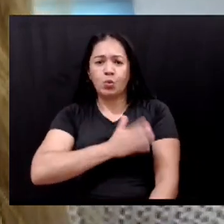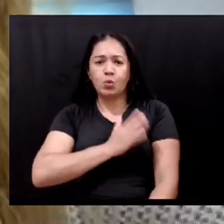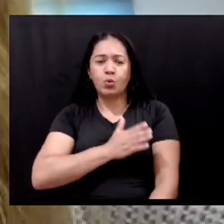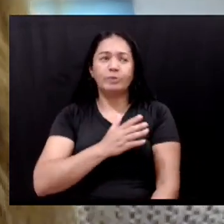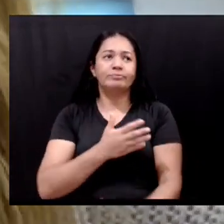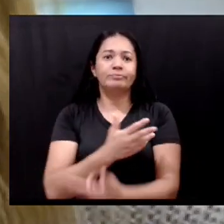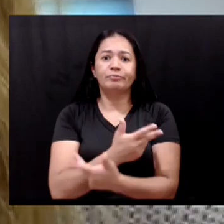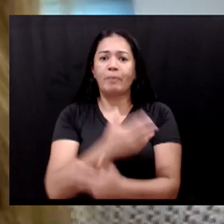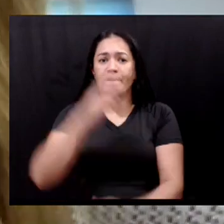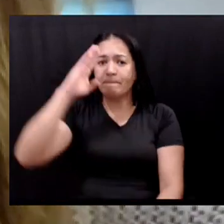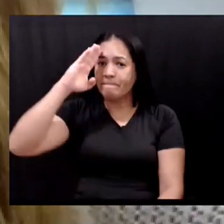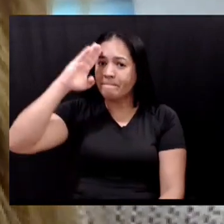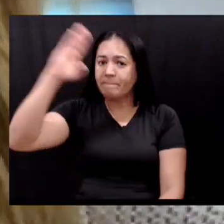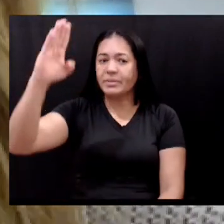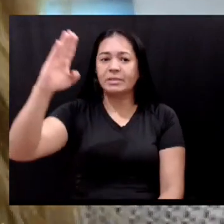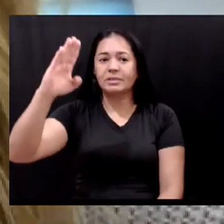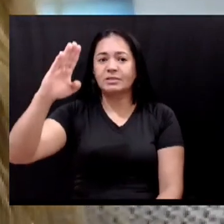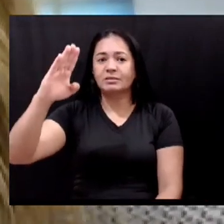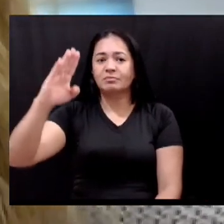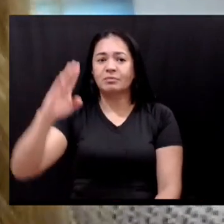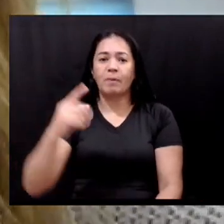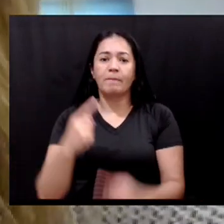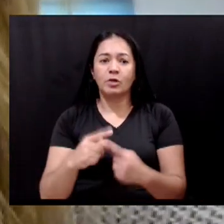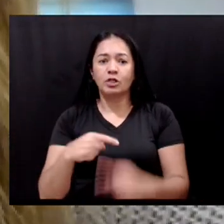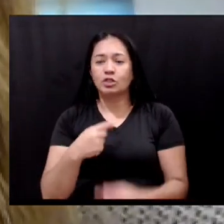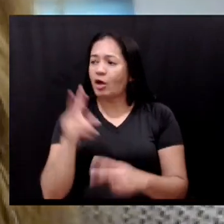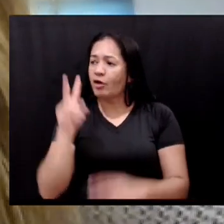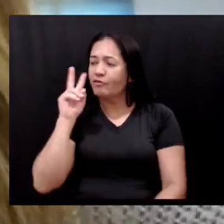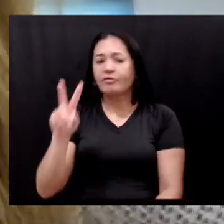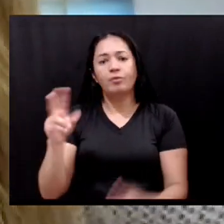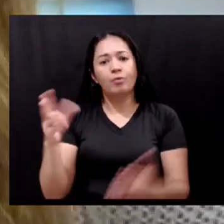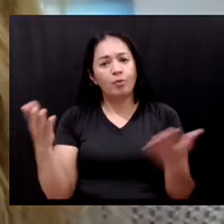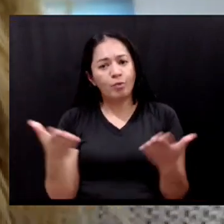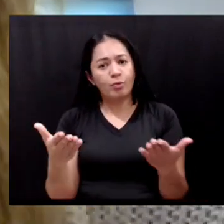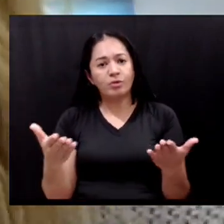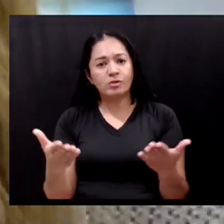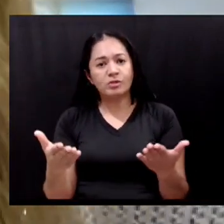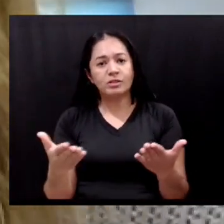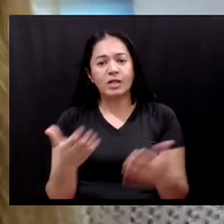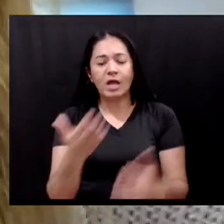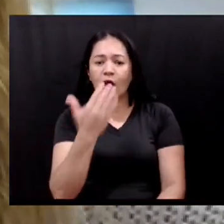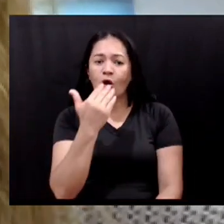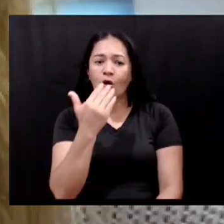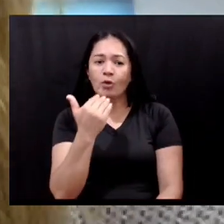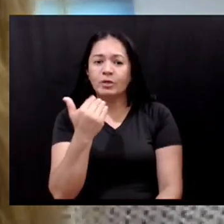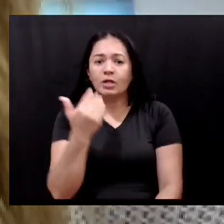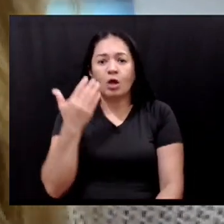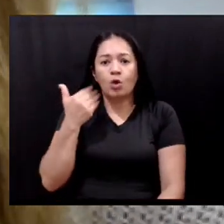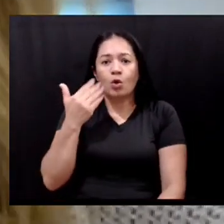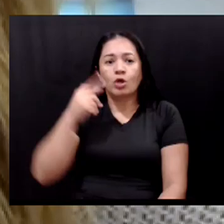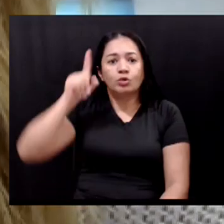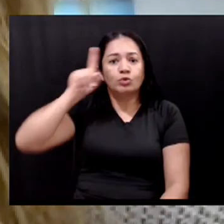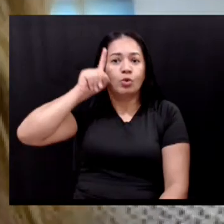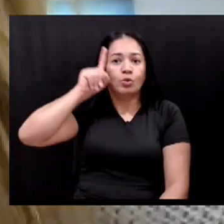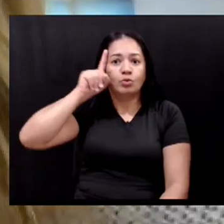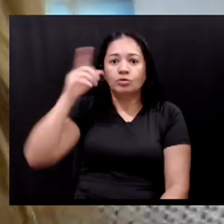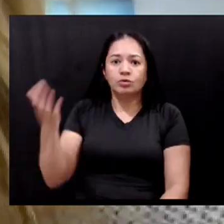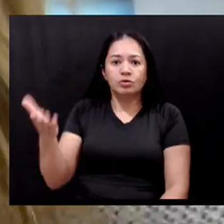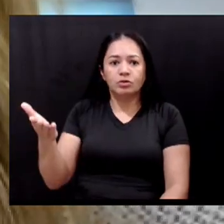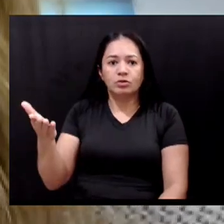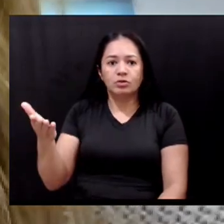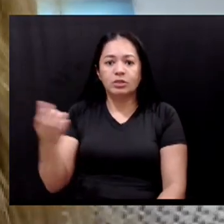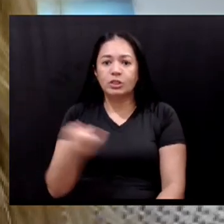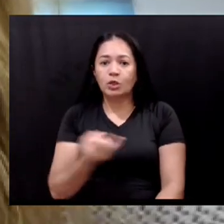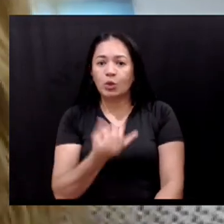em excesso. O que a gente vê hoje em dia, esses alimentos estão sendo consumidos diariamente em alta quantidade.